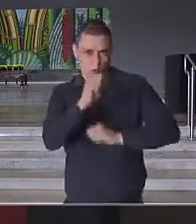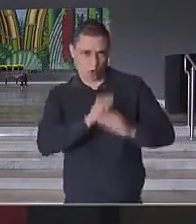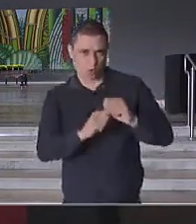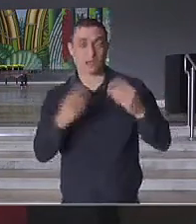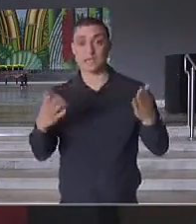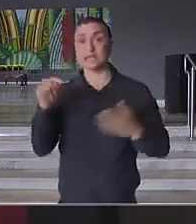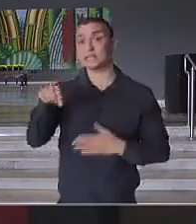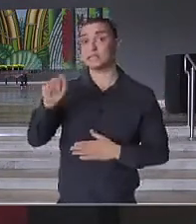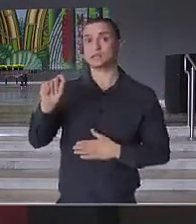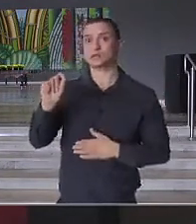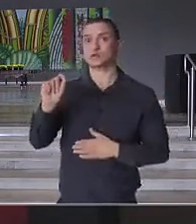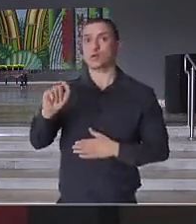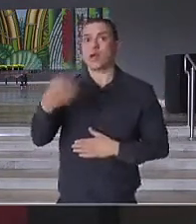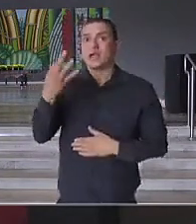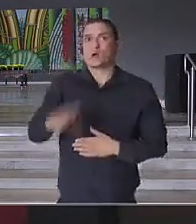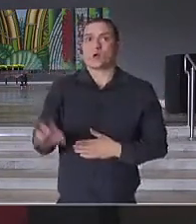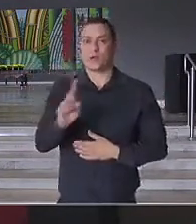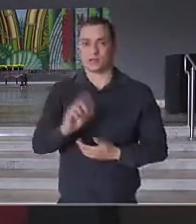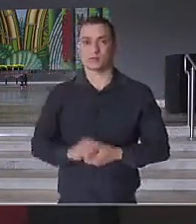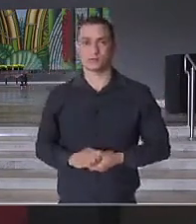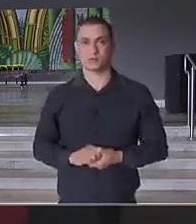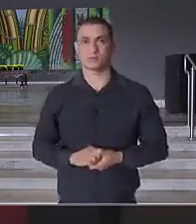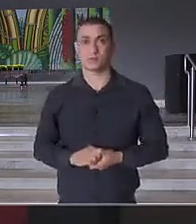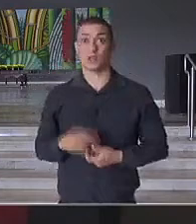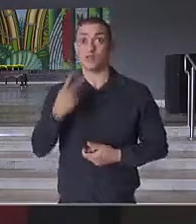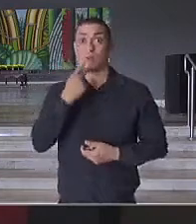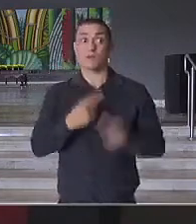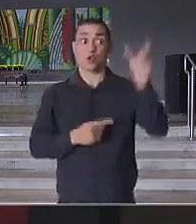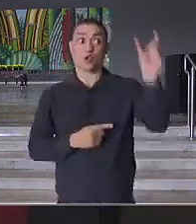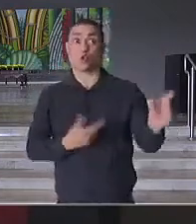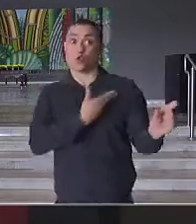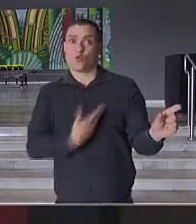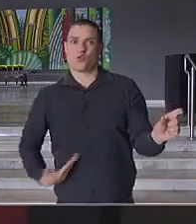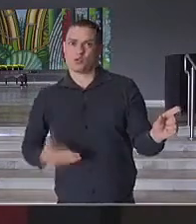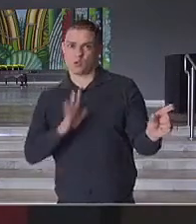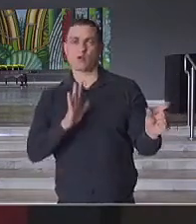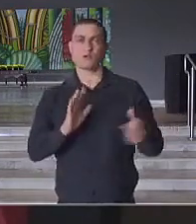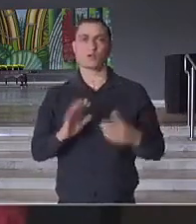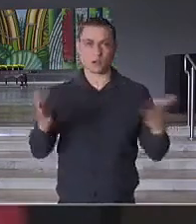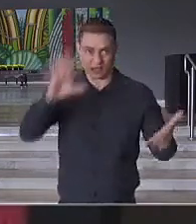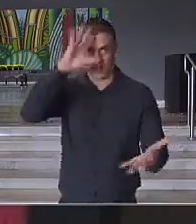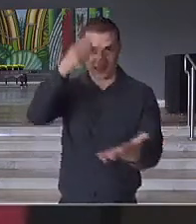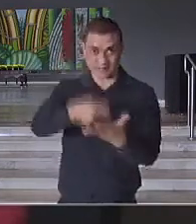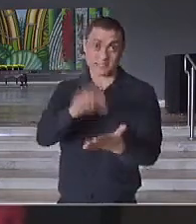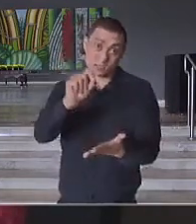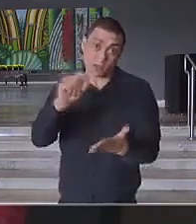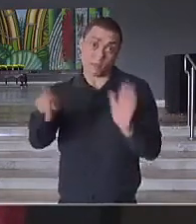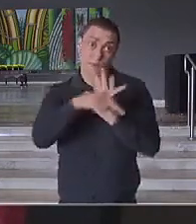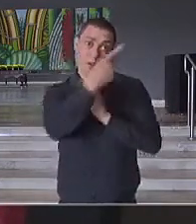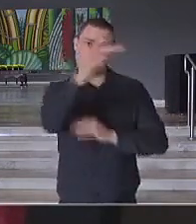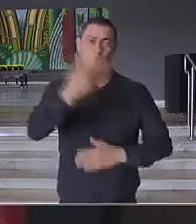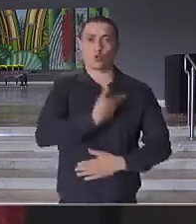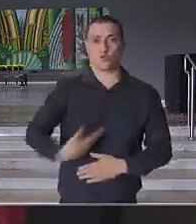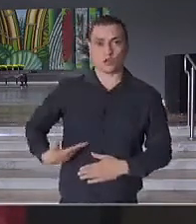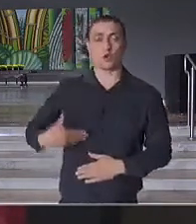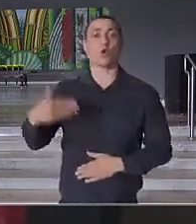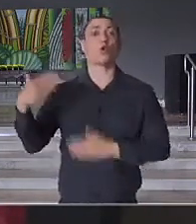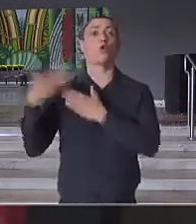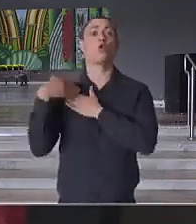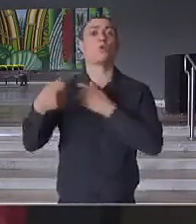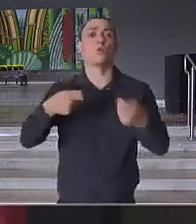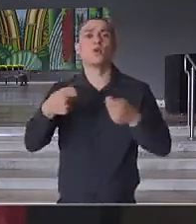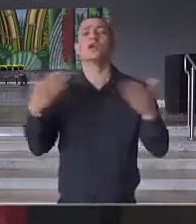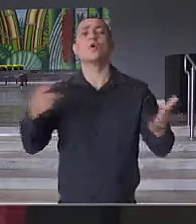e que isso não foi uma medida correta. Setores, eu não me referi a governadores. A decisão cabe, né, aos governadores e aos gestores públicos. Eu